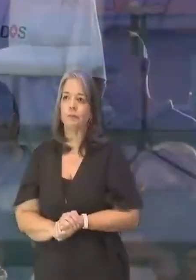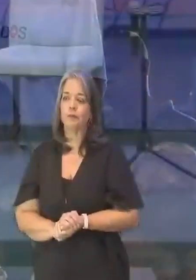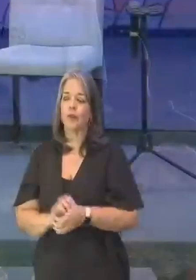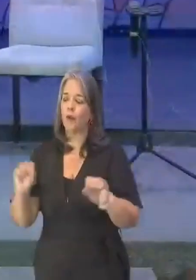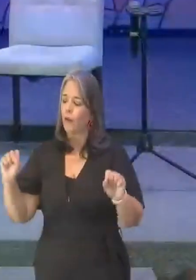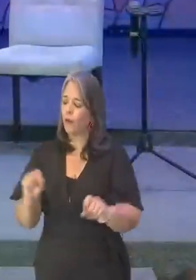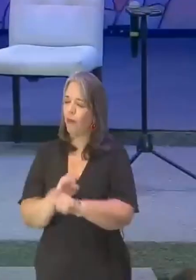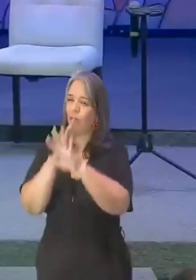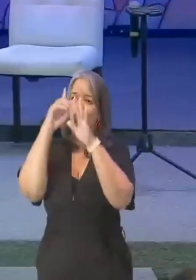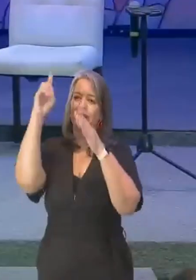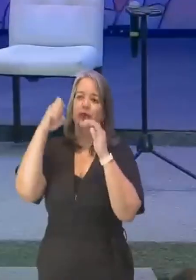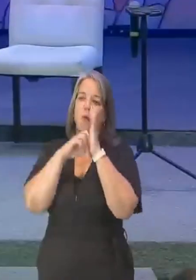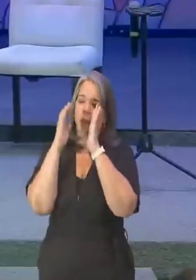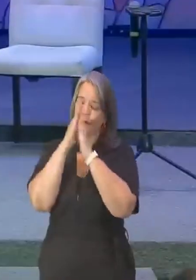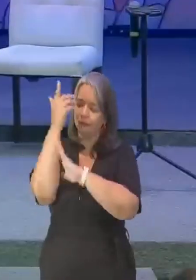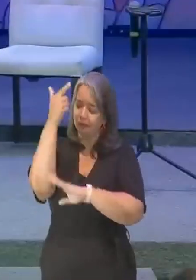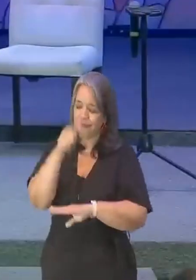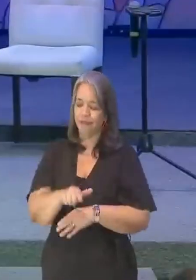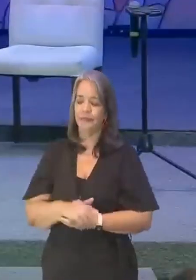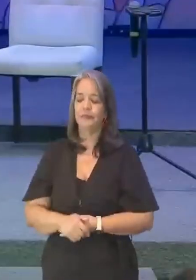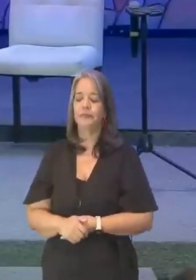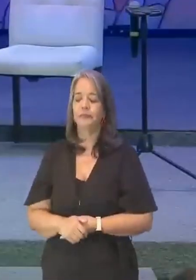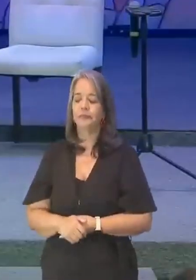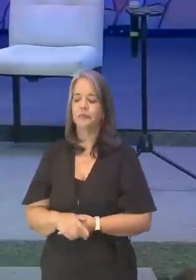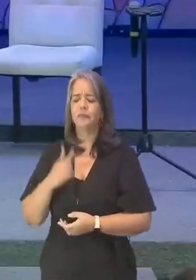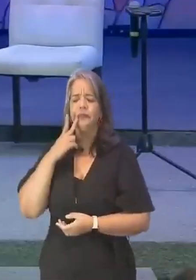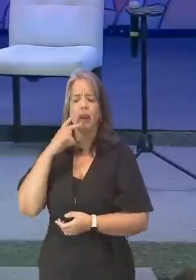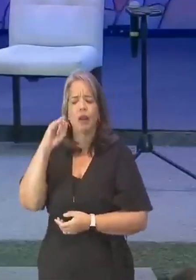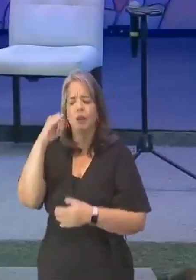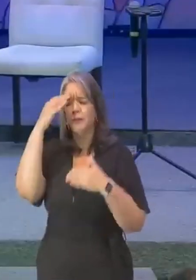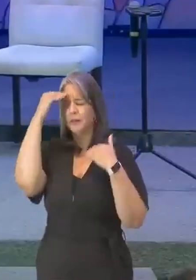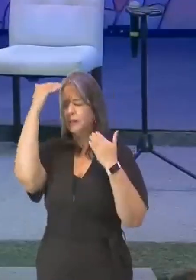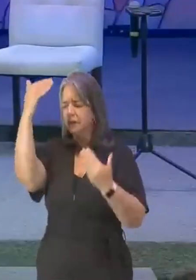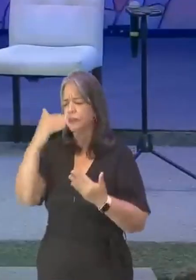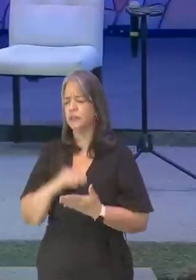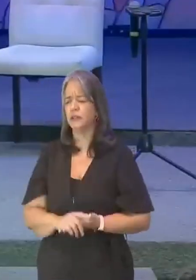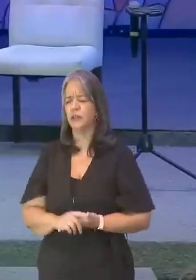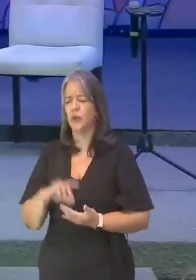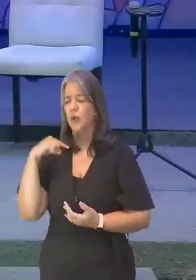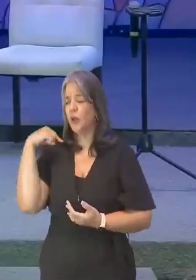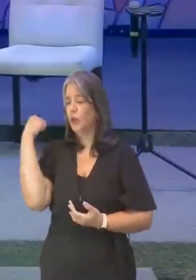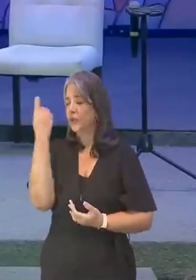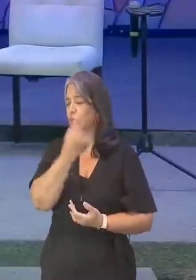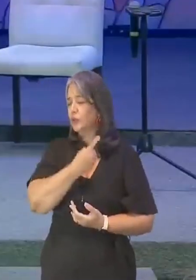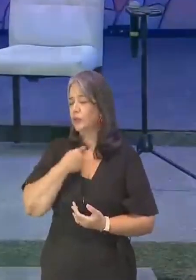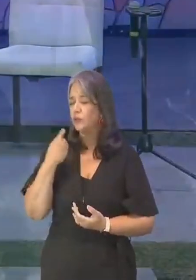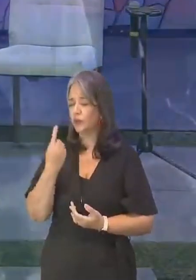Glória a Deus. Vamos orar mais uma vez. Pai, obrigado porque os nossos olhos